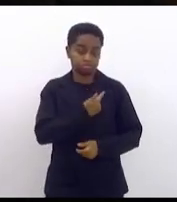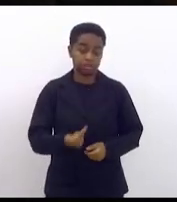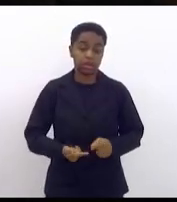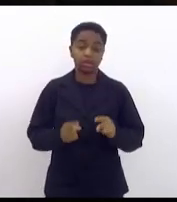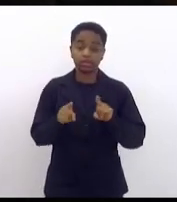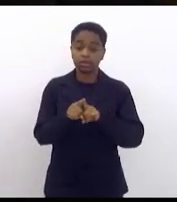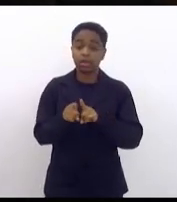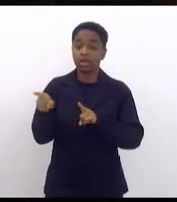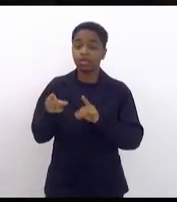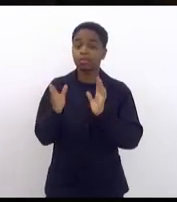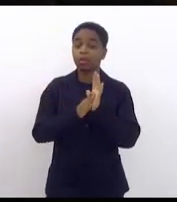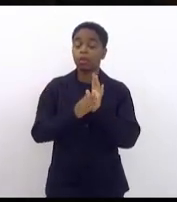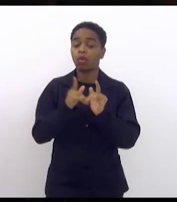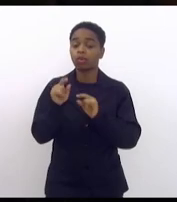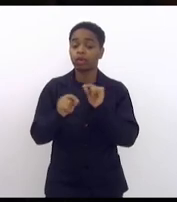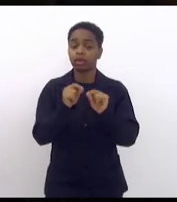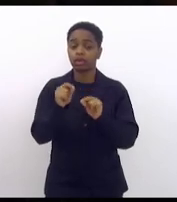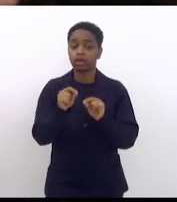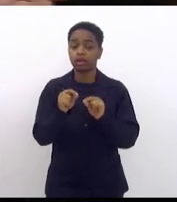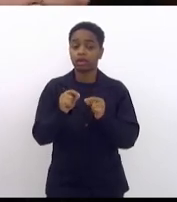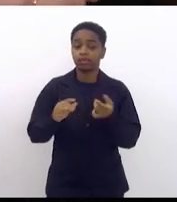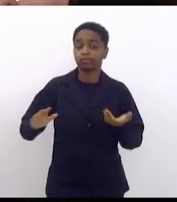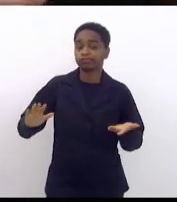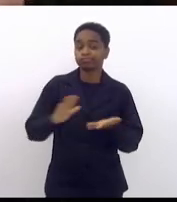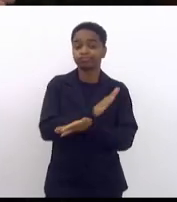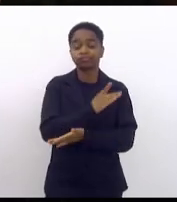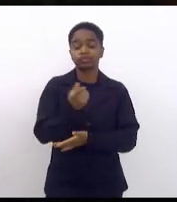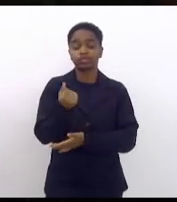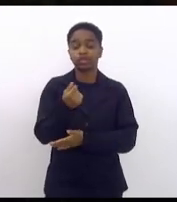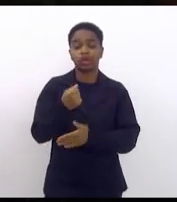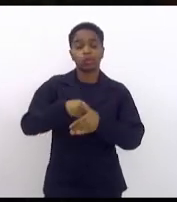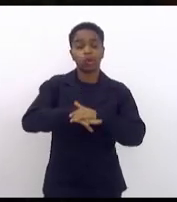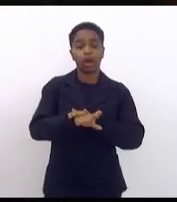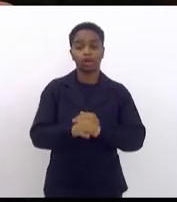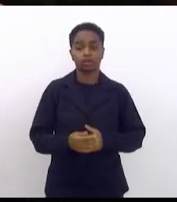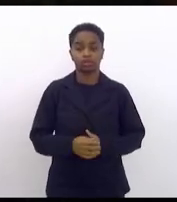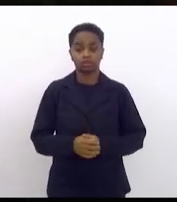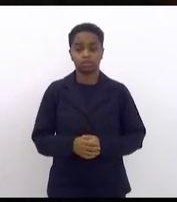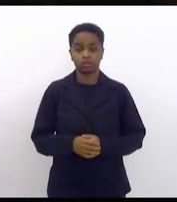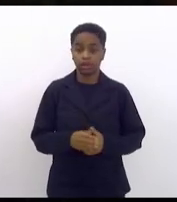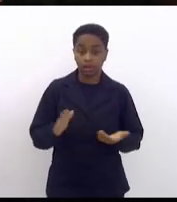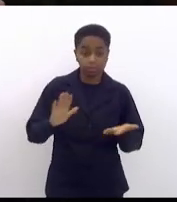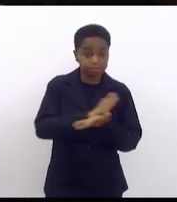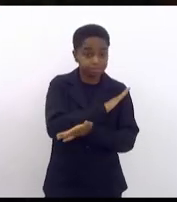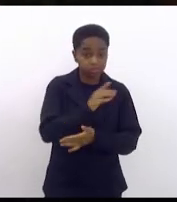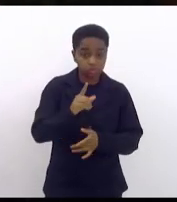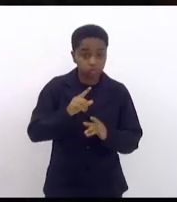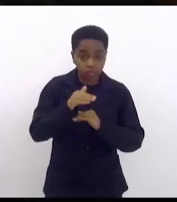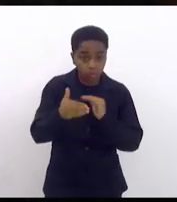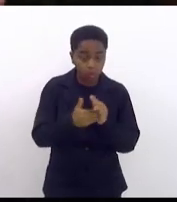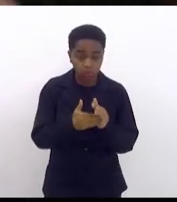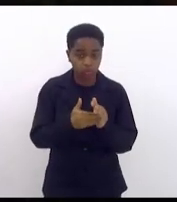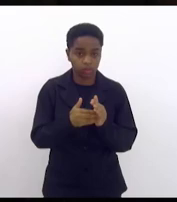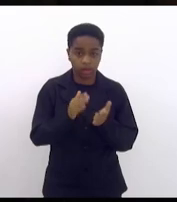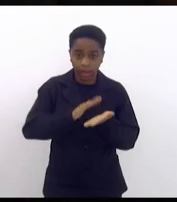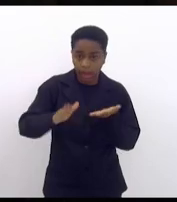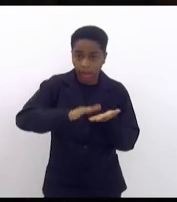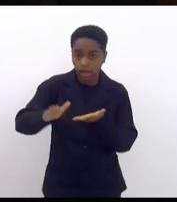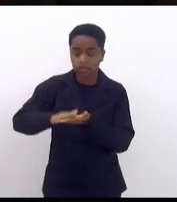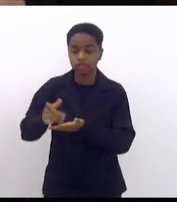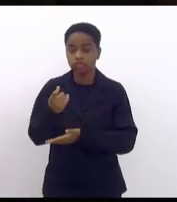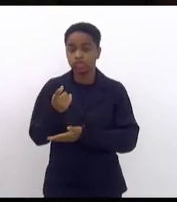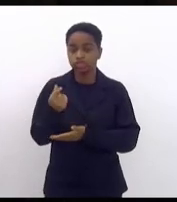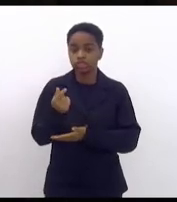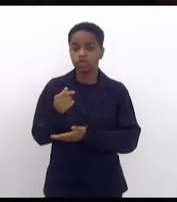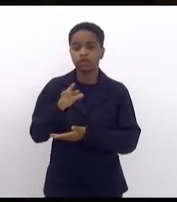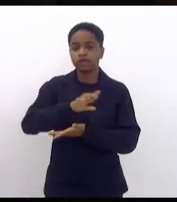governador propõe? Raspar o fundo do tacho dos fundos. Raspou os fundos. Pegou o dinheiro de